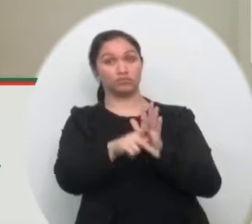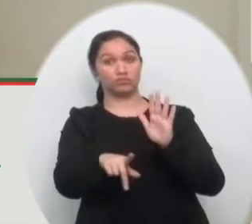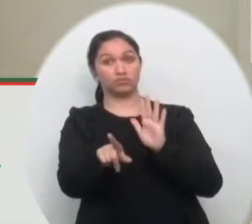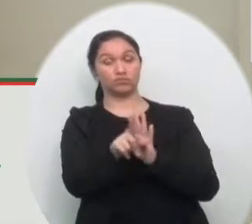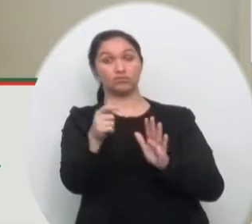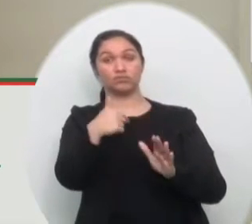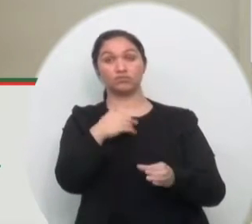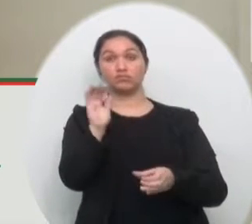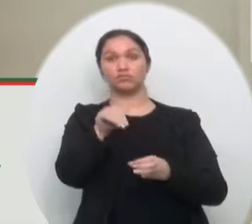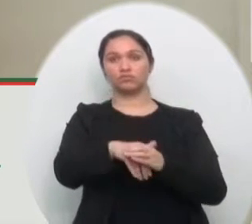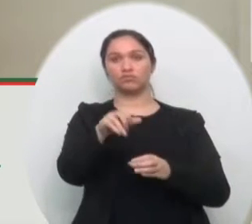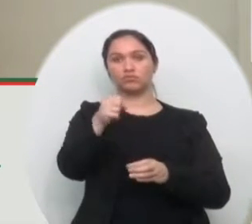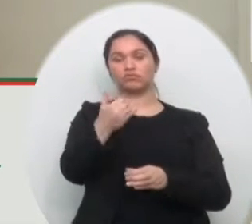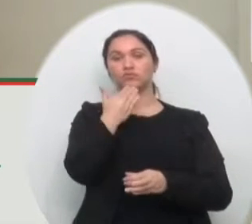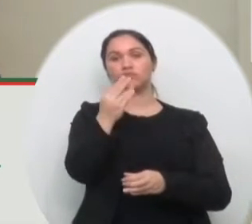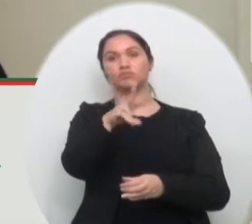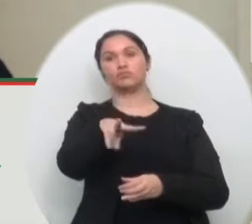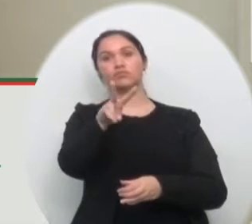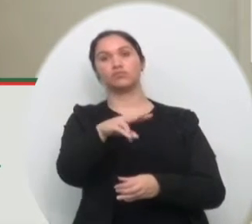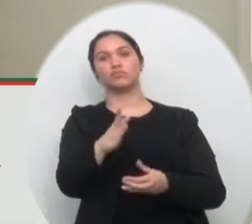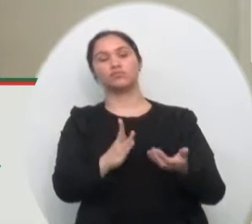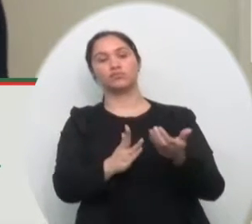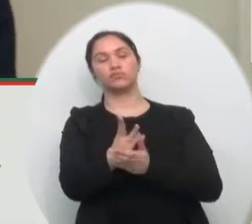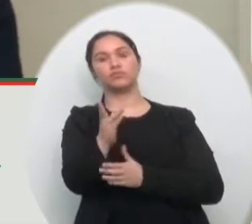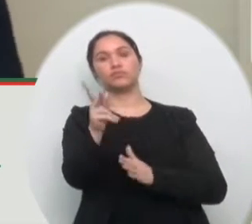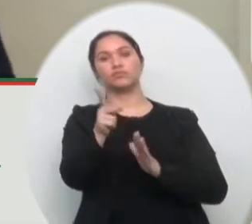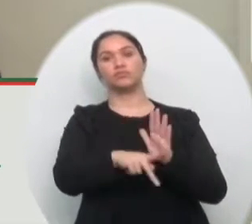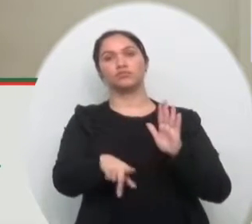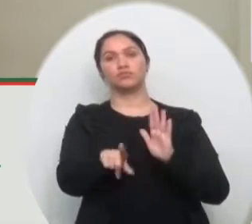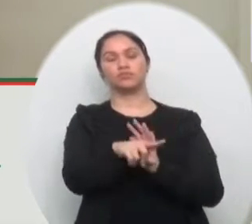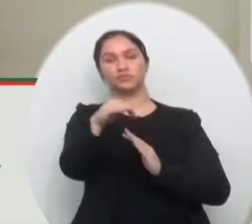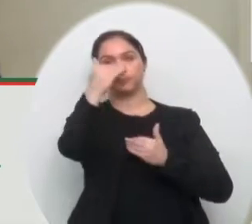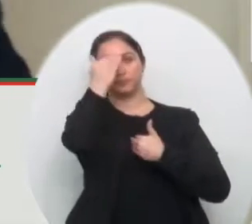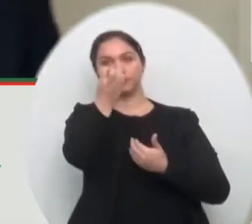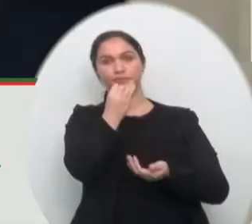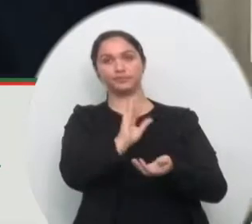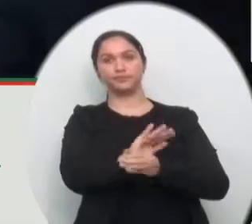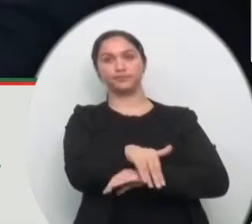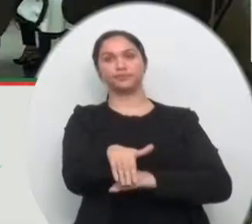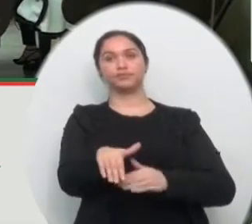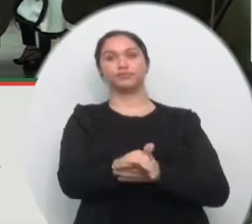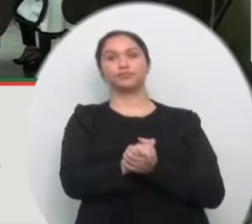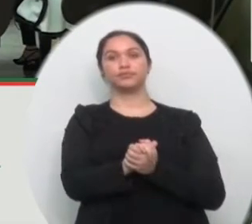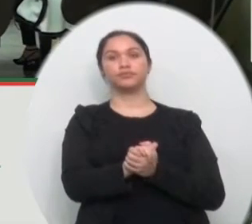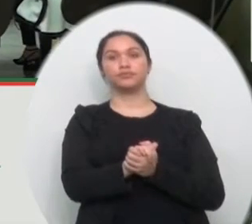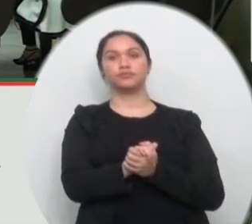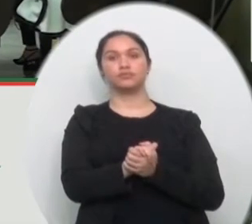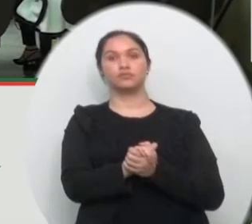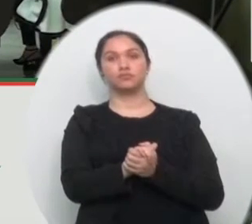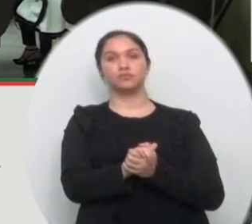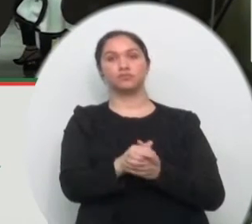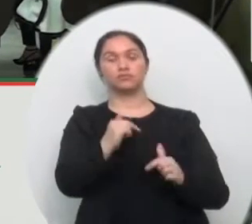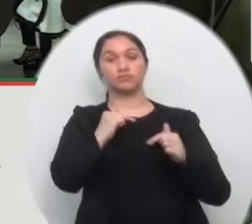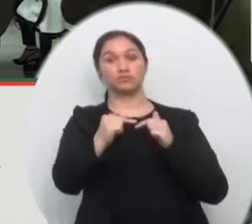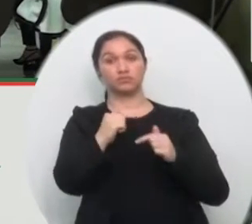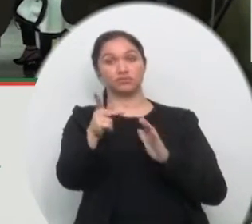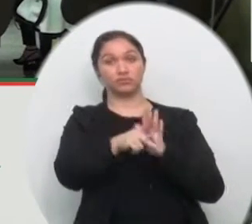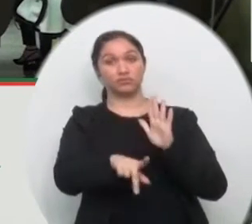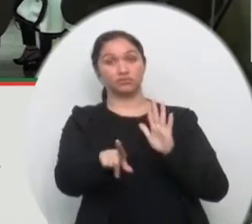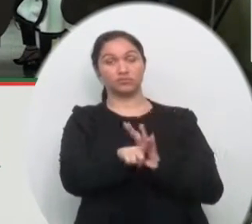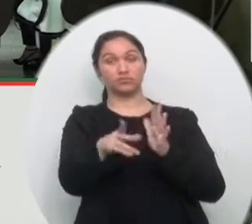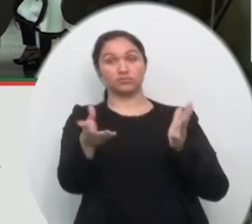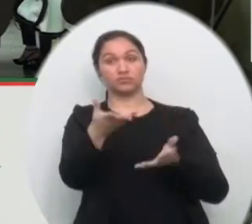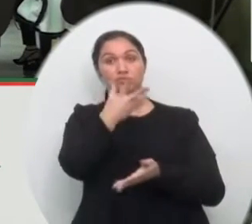peço aos nobres colegas que aprovem esse projeto. Obrigado, boa noite. O projeto continua em discussão. Com a palavra, o vereador